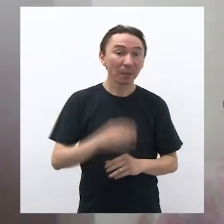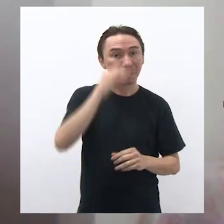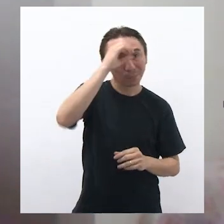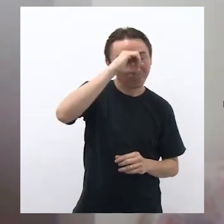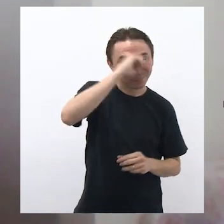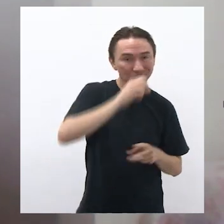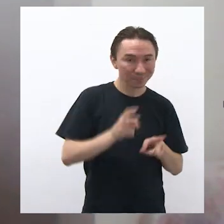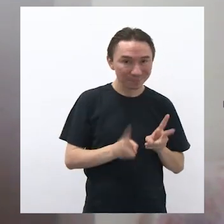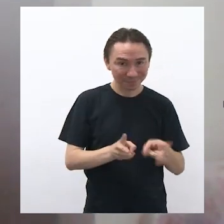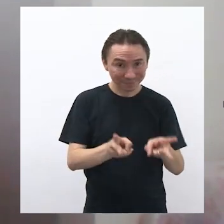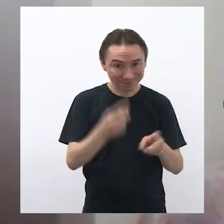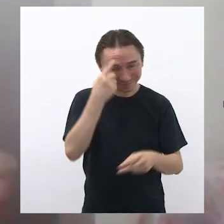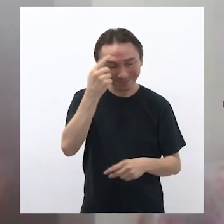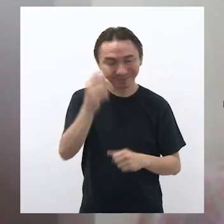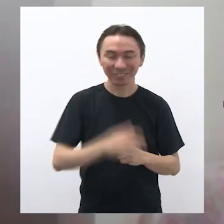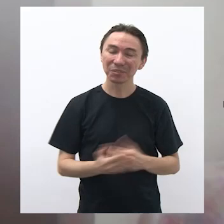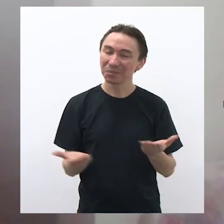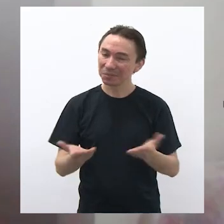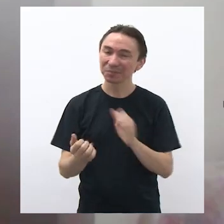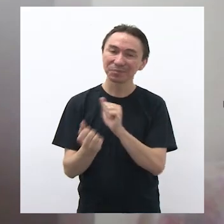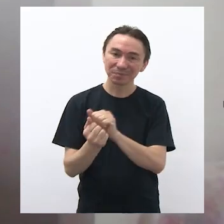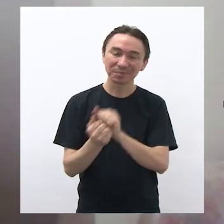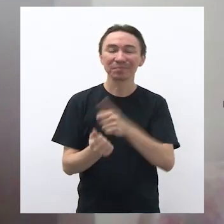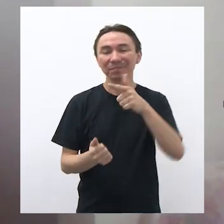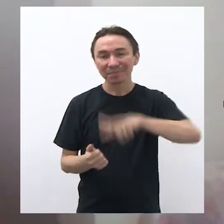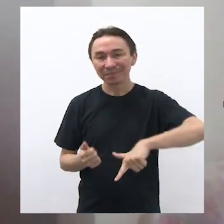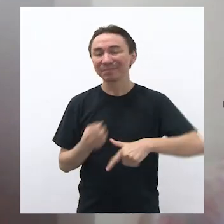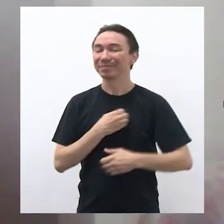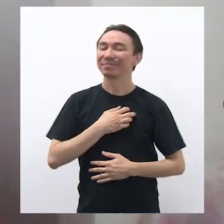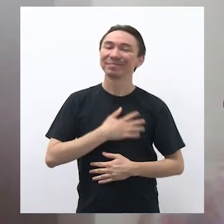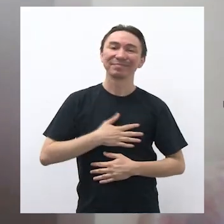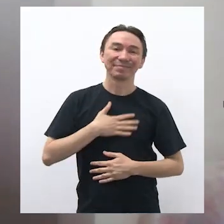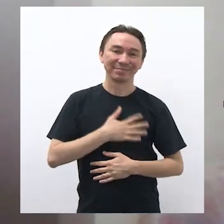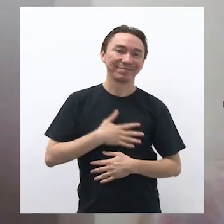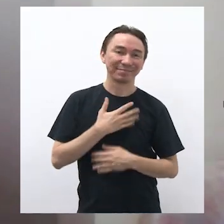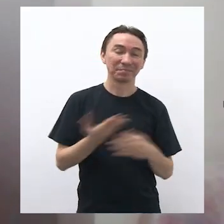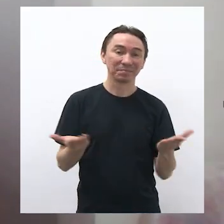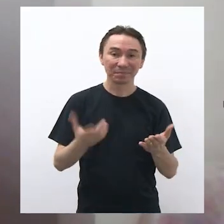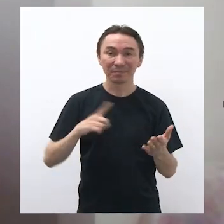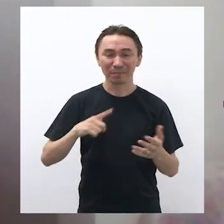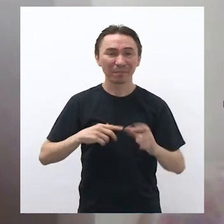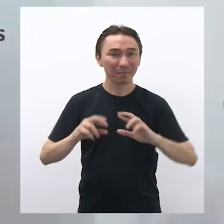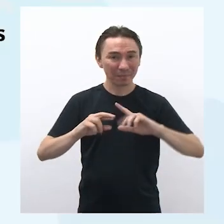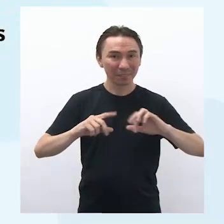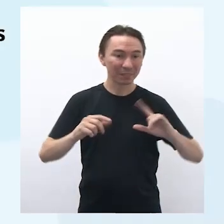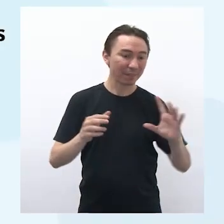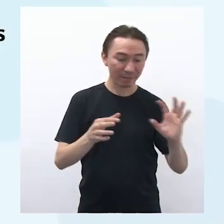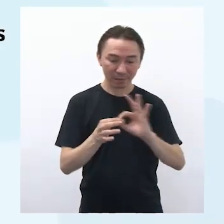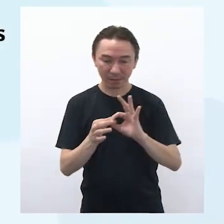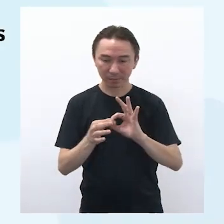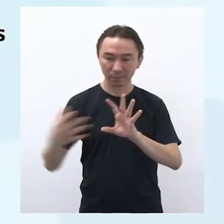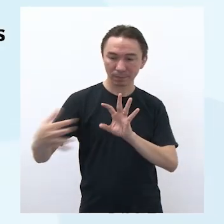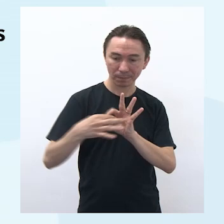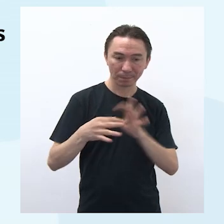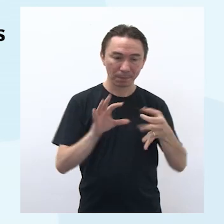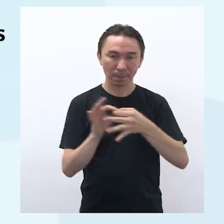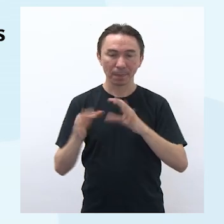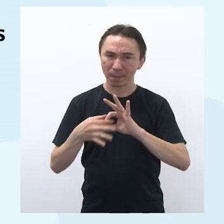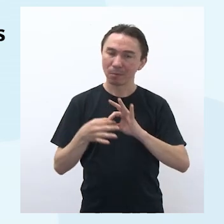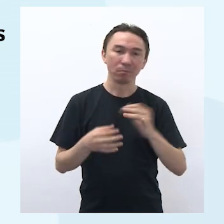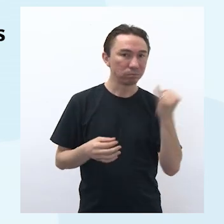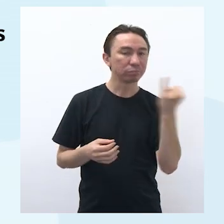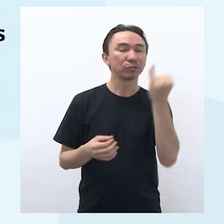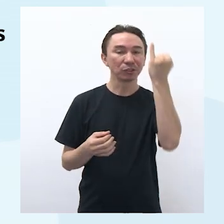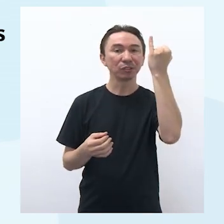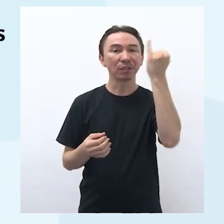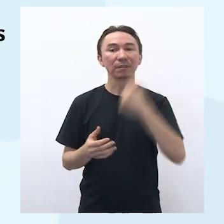aqui com vocês novamente, porque aí a gente vai fazendo essas amarrações, essas conexões tão importantes, né, ao longo desse caminho.